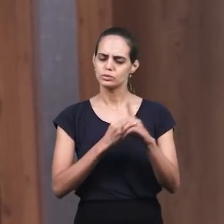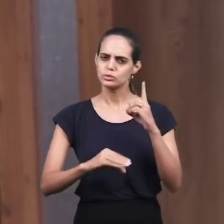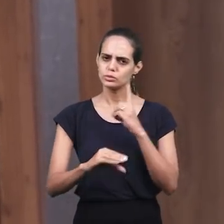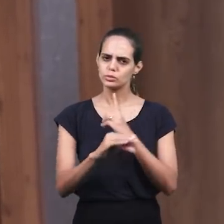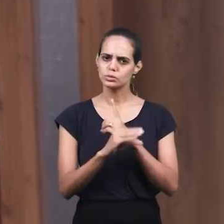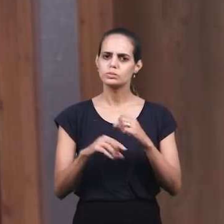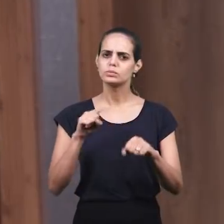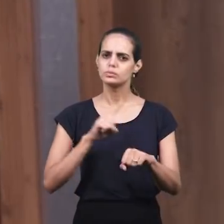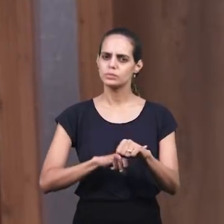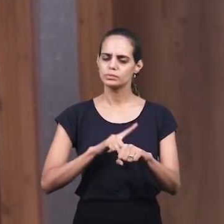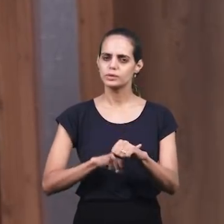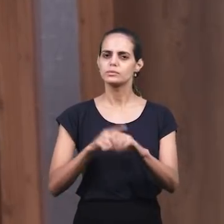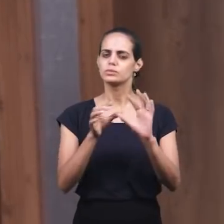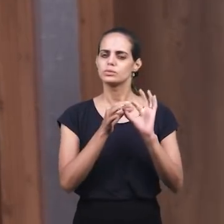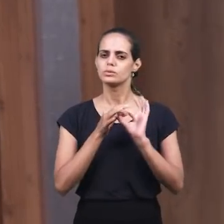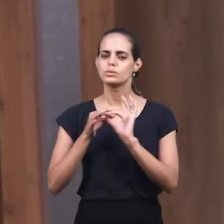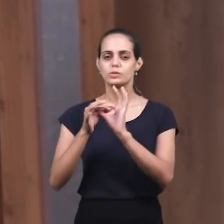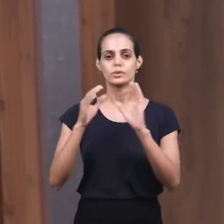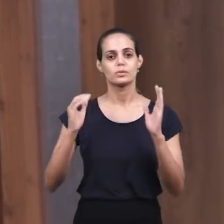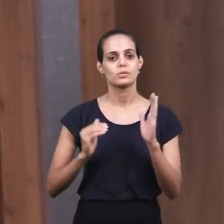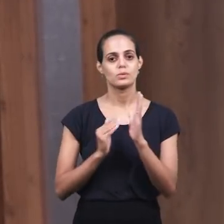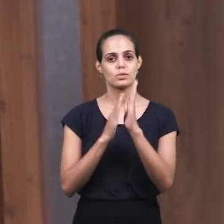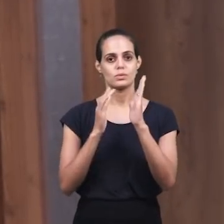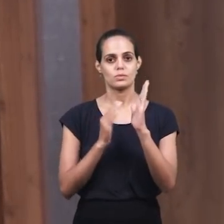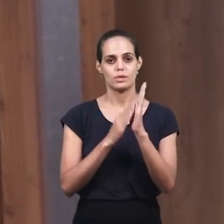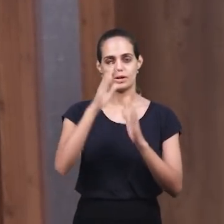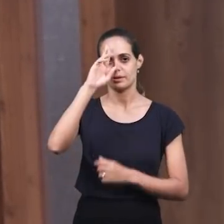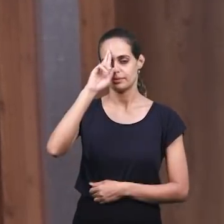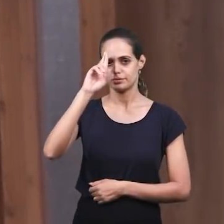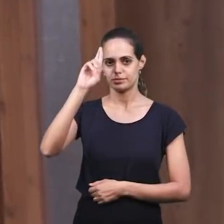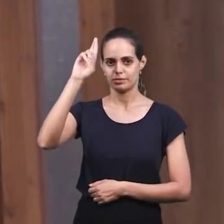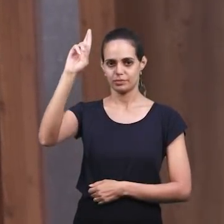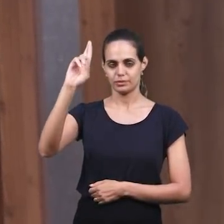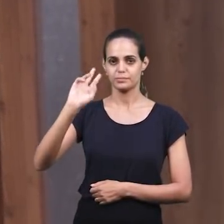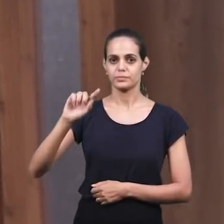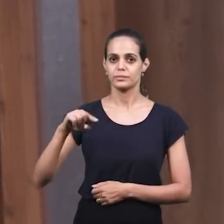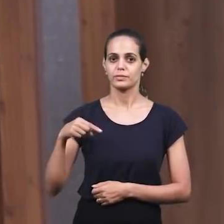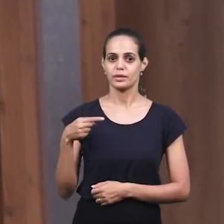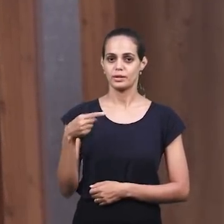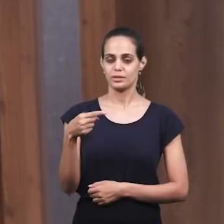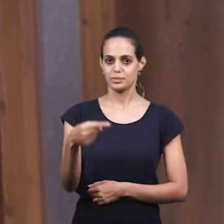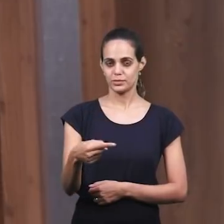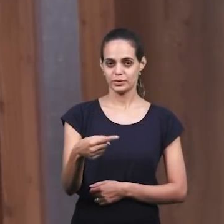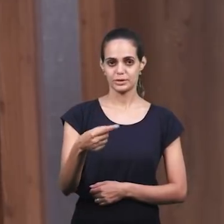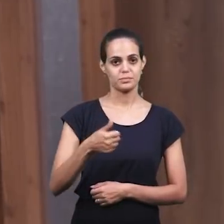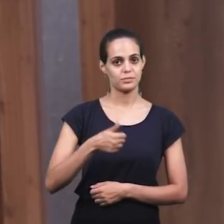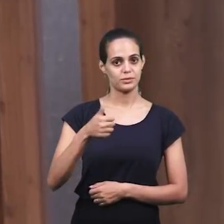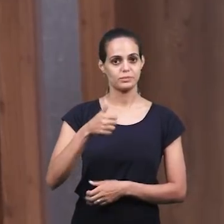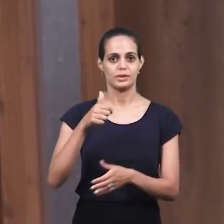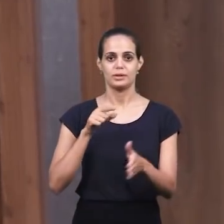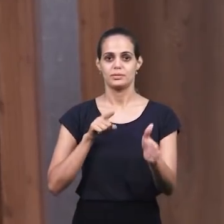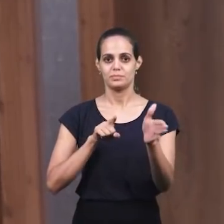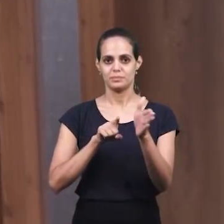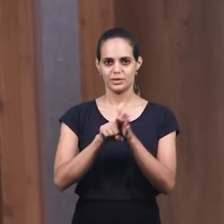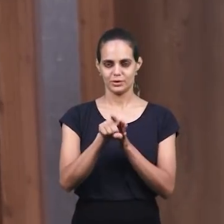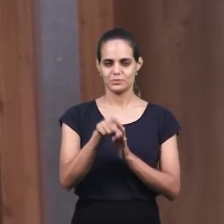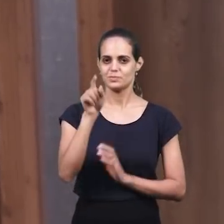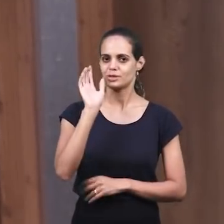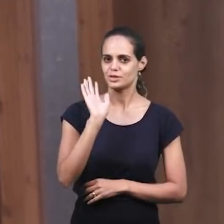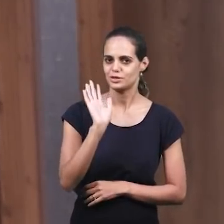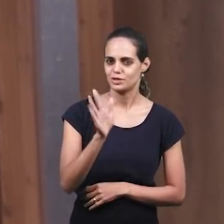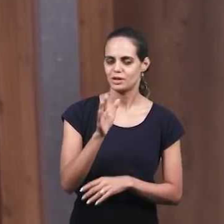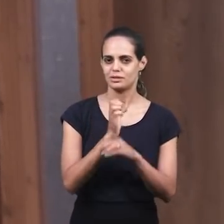momento de comunhão. Então nós vamos louvar ao Senhor agora com um hino e na sequência, então, trataremos da primeira pergunta que foi trazida